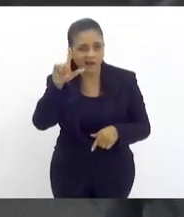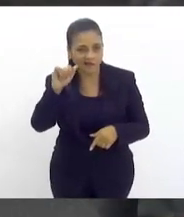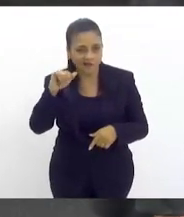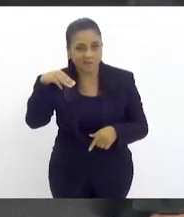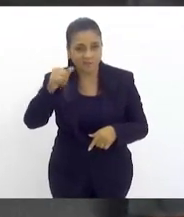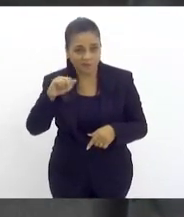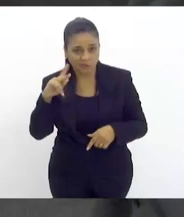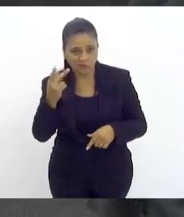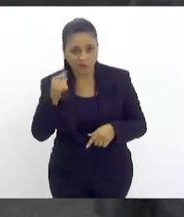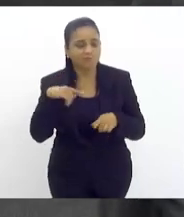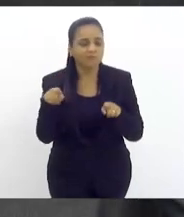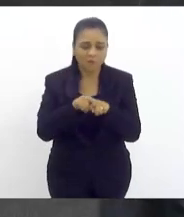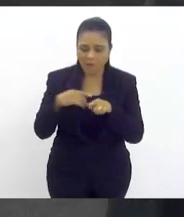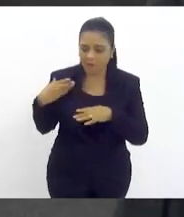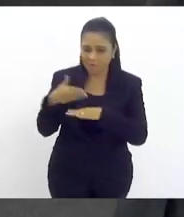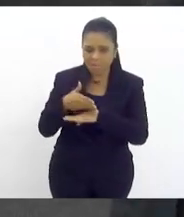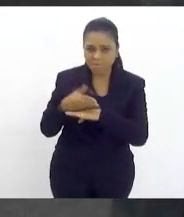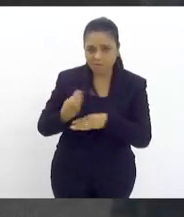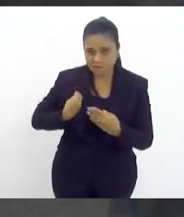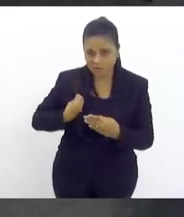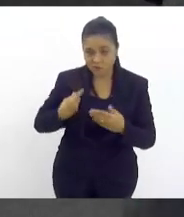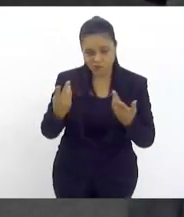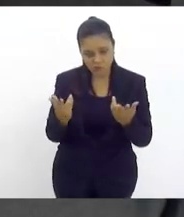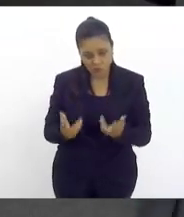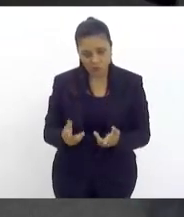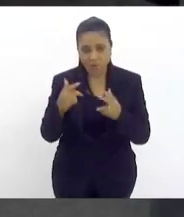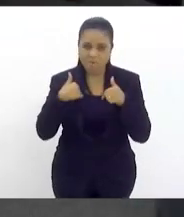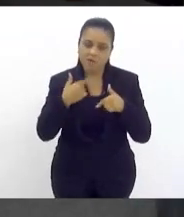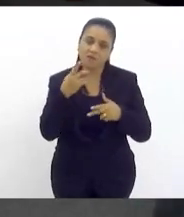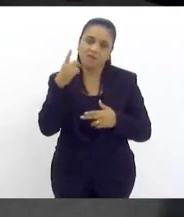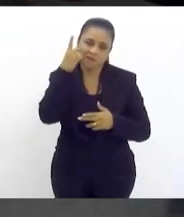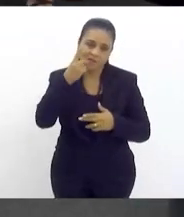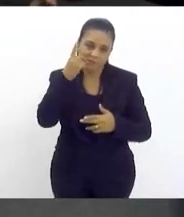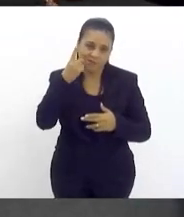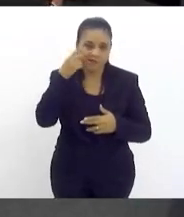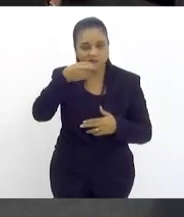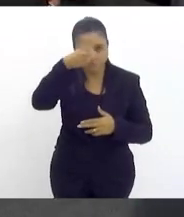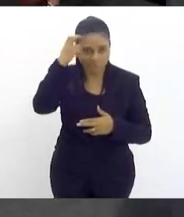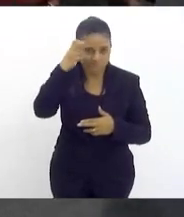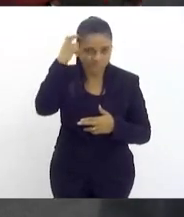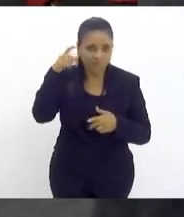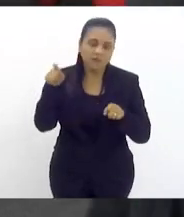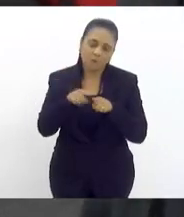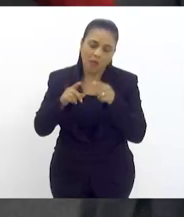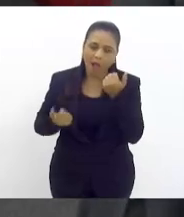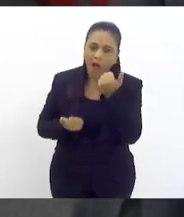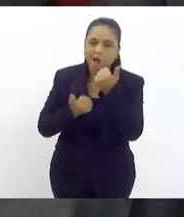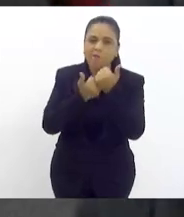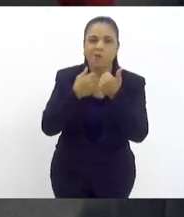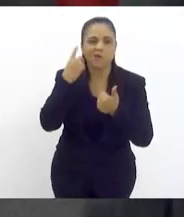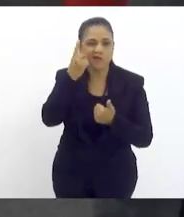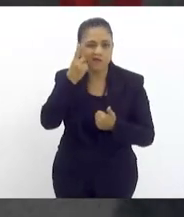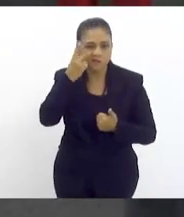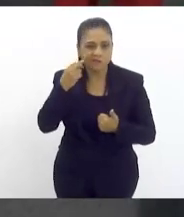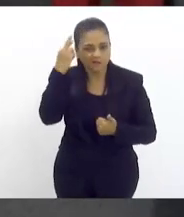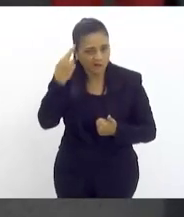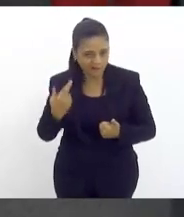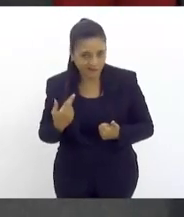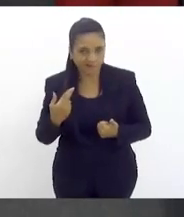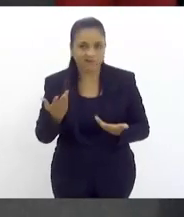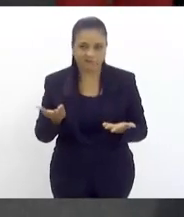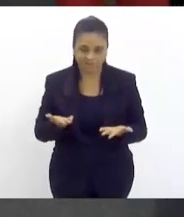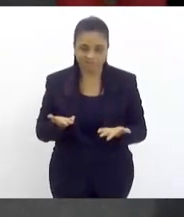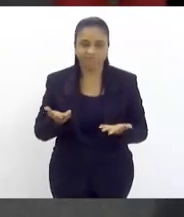também querem manifestar, assim como eu, deputada Verônica Lima, apoio à indicação da legislativa da deputada